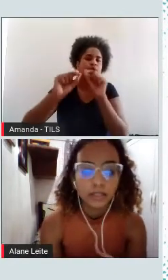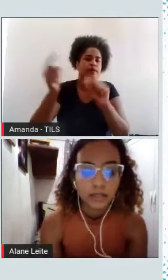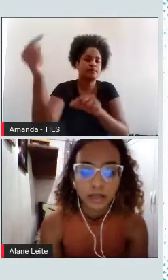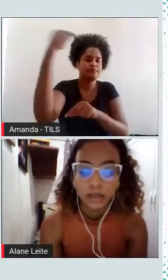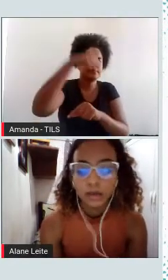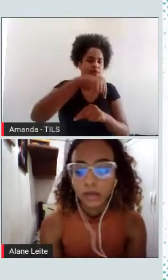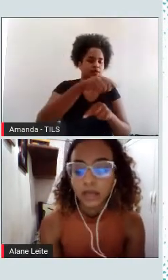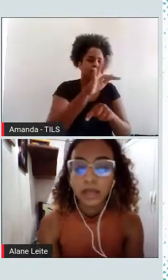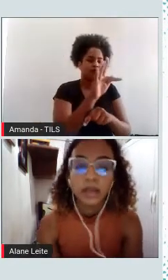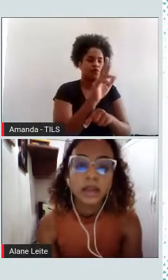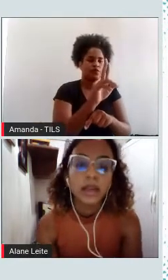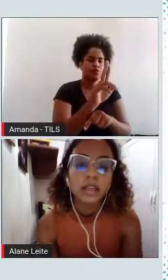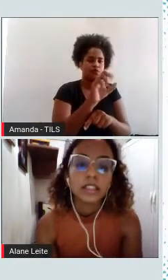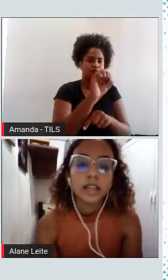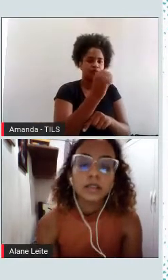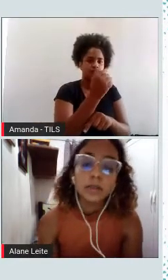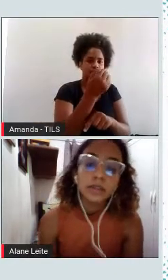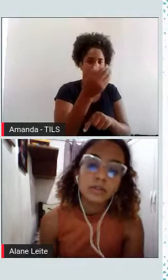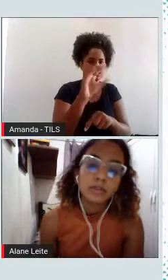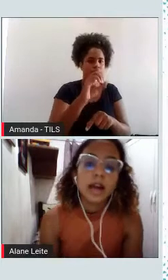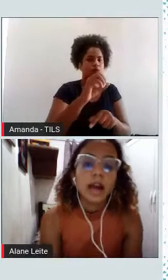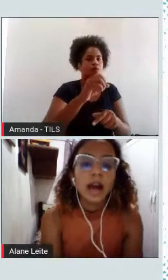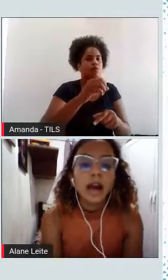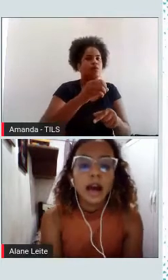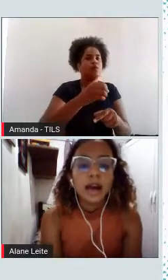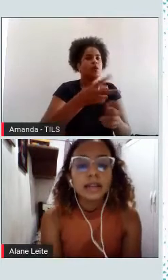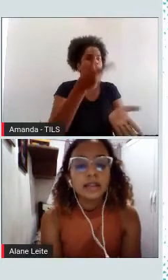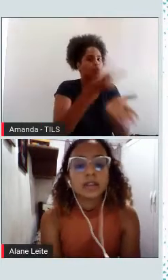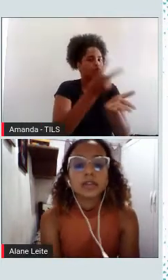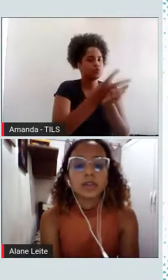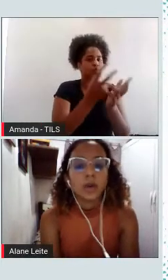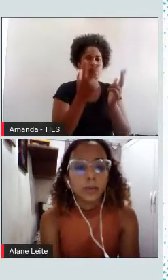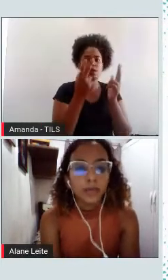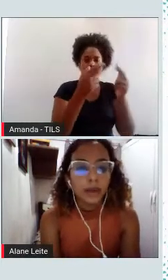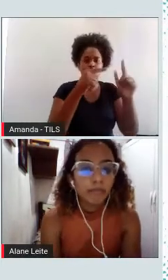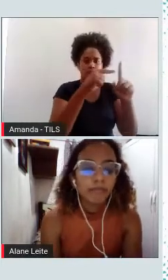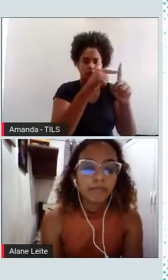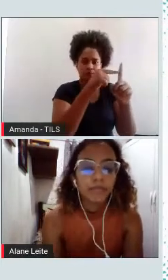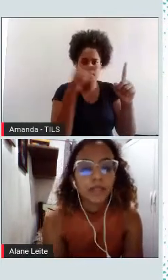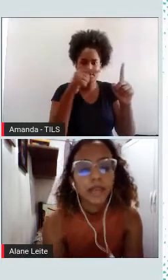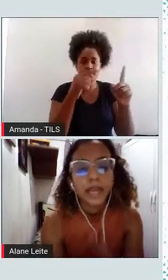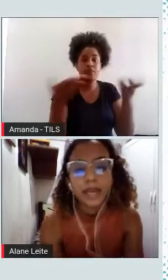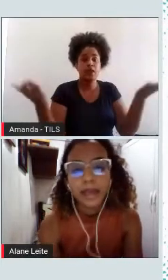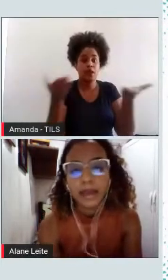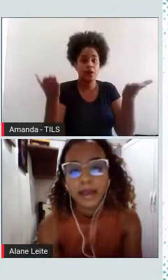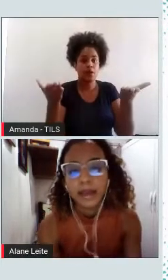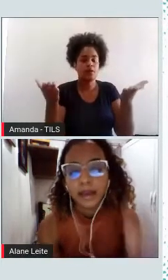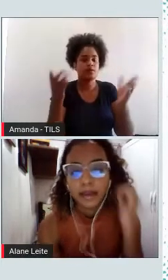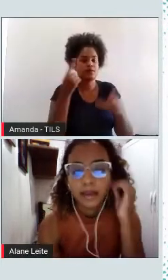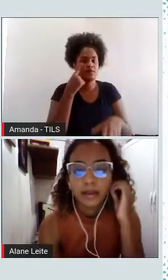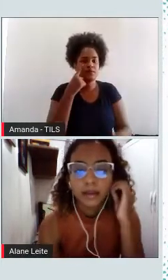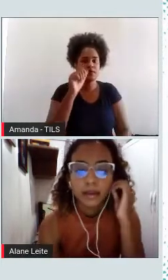ser fixa, ok? Já numa mistura azeotrópica,